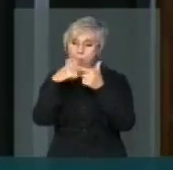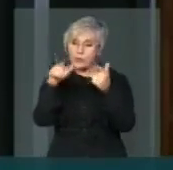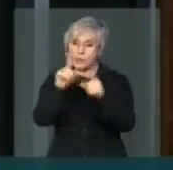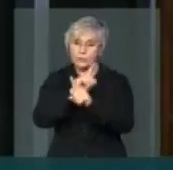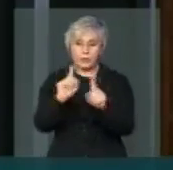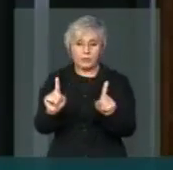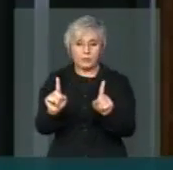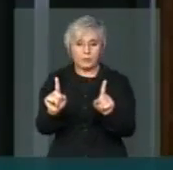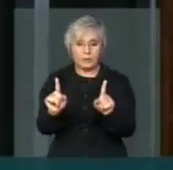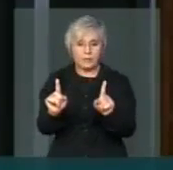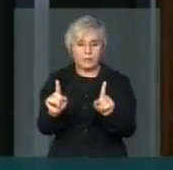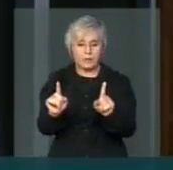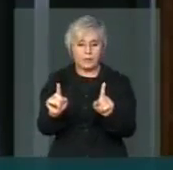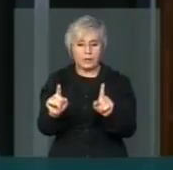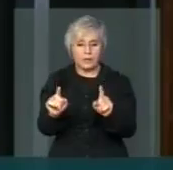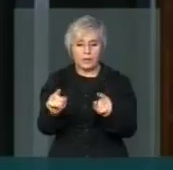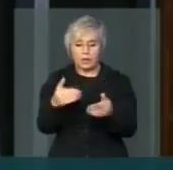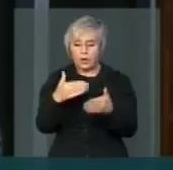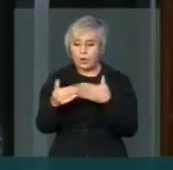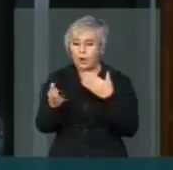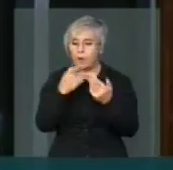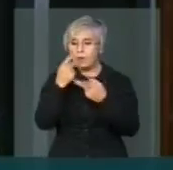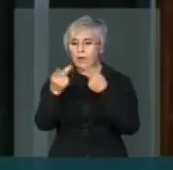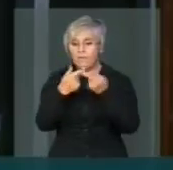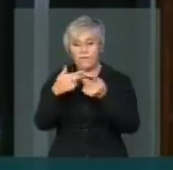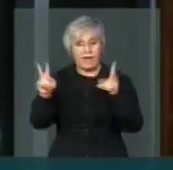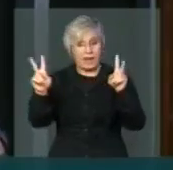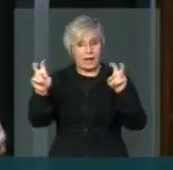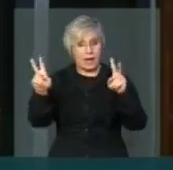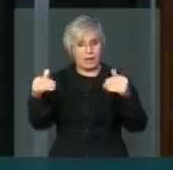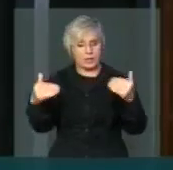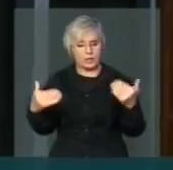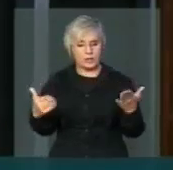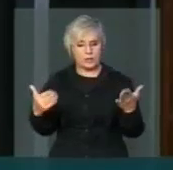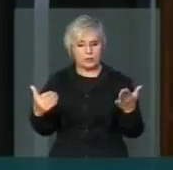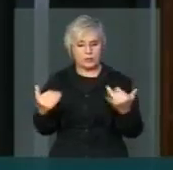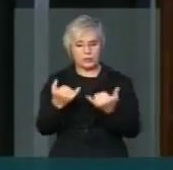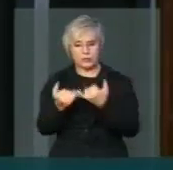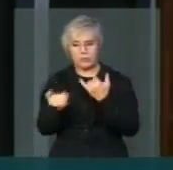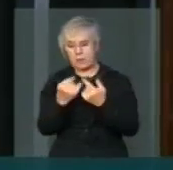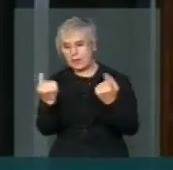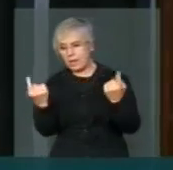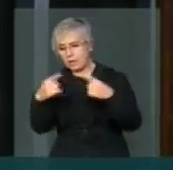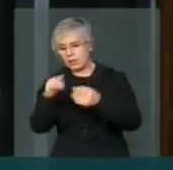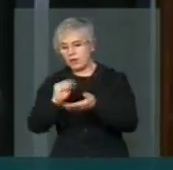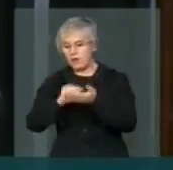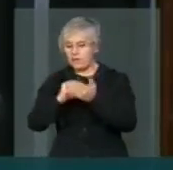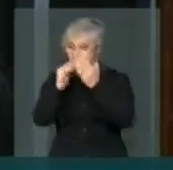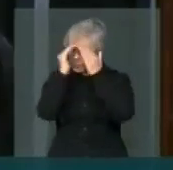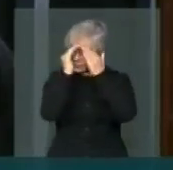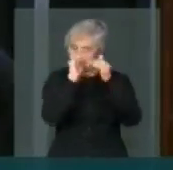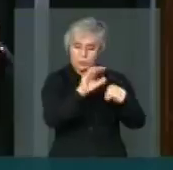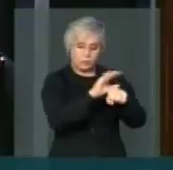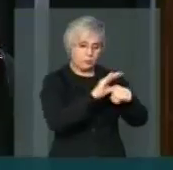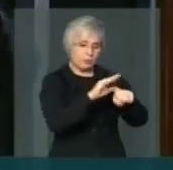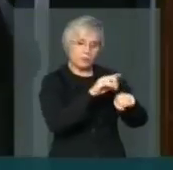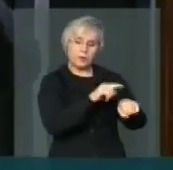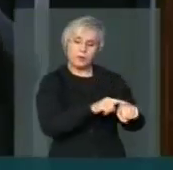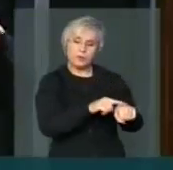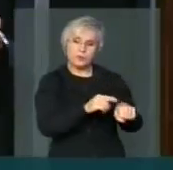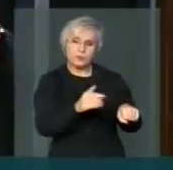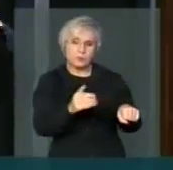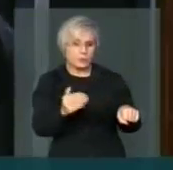e qualquer menção sequer a esse assunto é impatriótico ou desrespeito à Constituição, nós